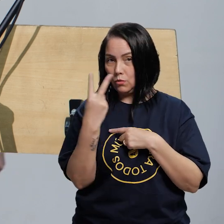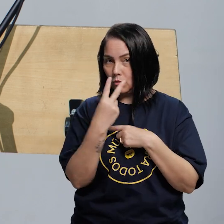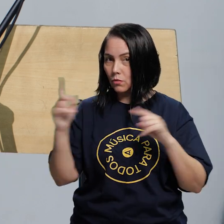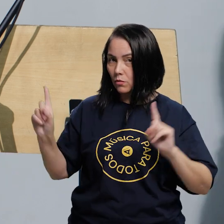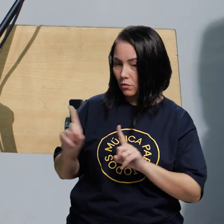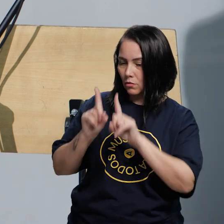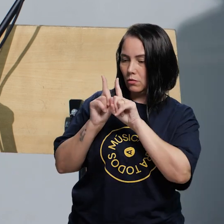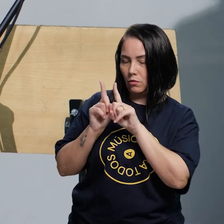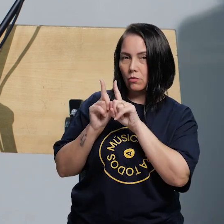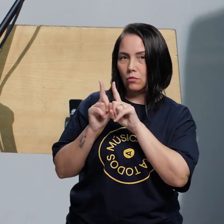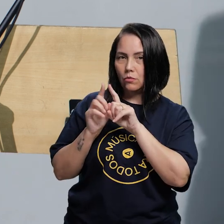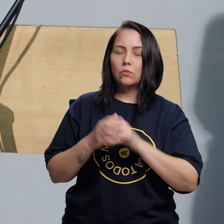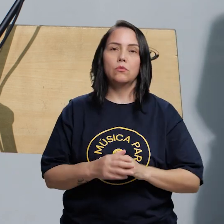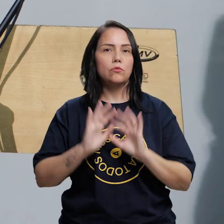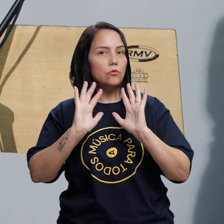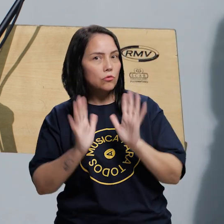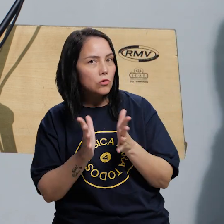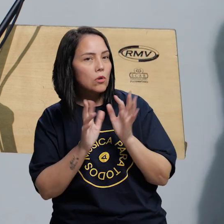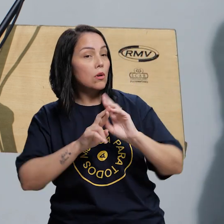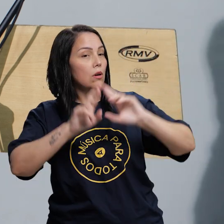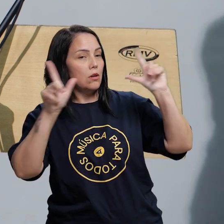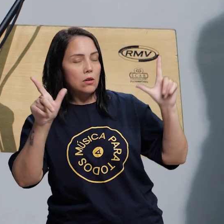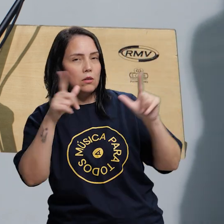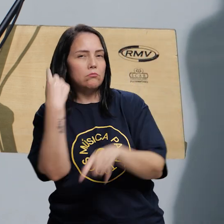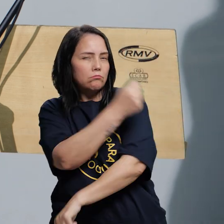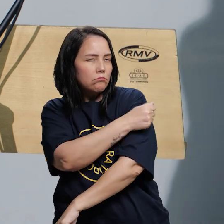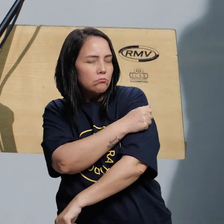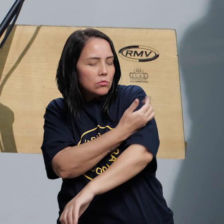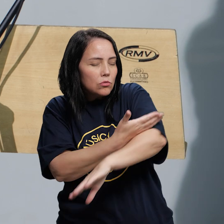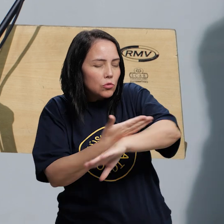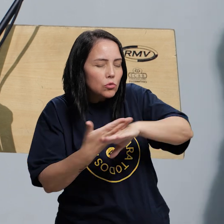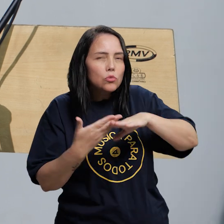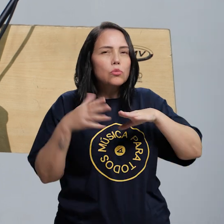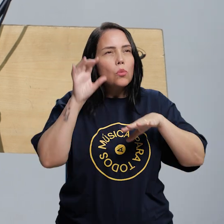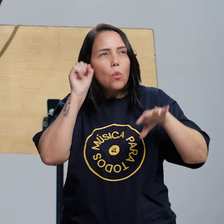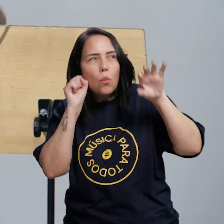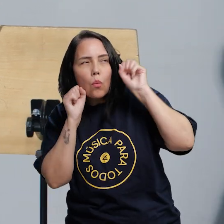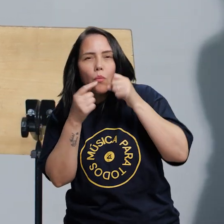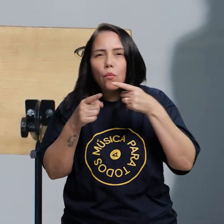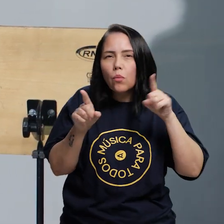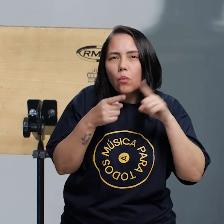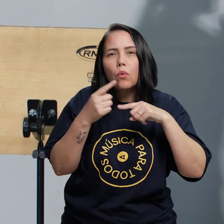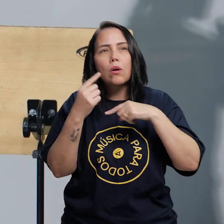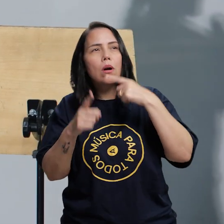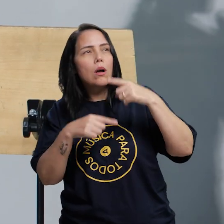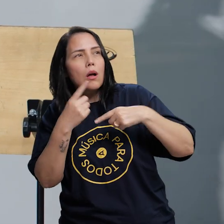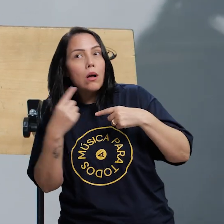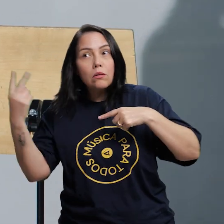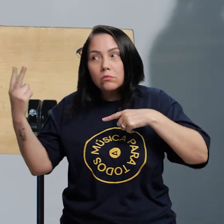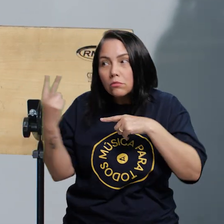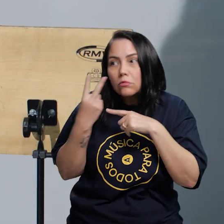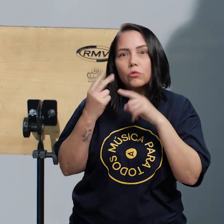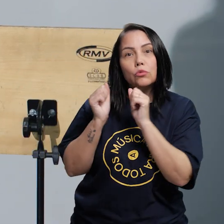vozes. Então, já é um trabalho diferente, né? O aluno sempre acostumado a ouvir a melodia. E aí ele está ouvindo uma segunda melodia tocando